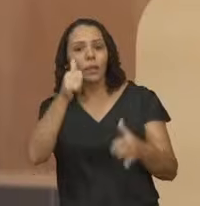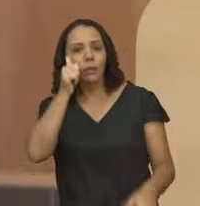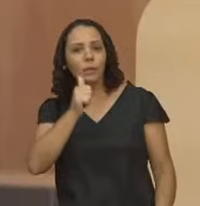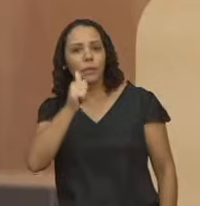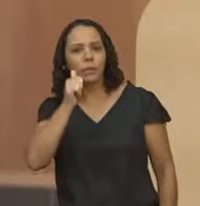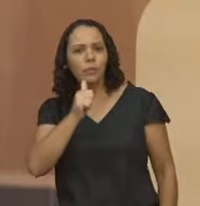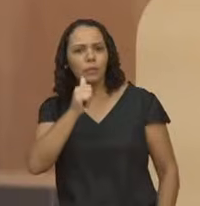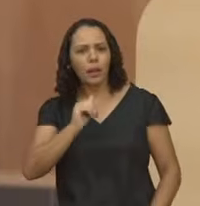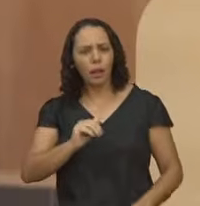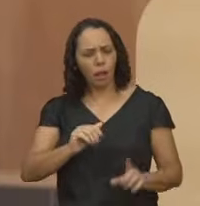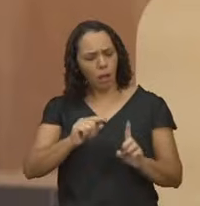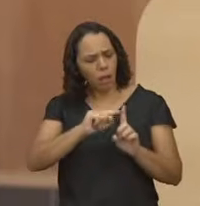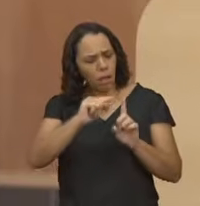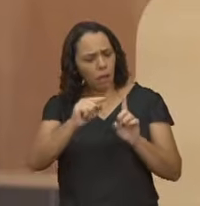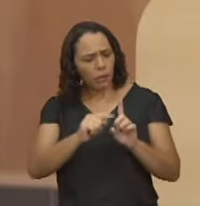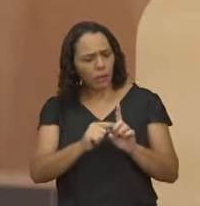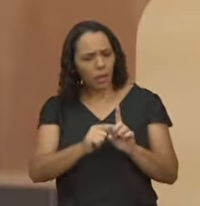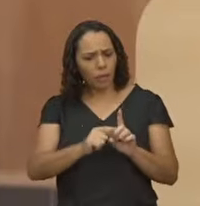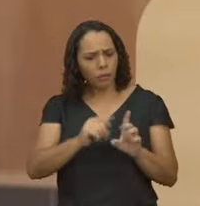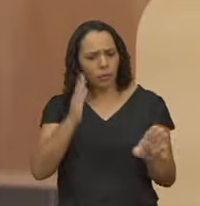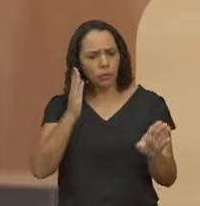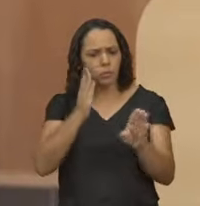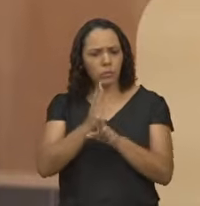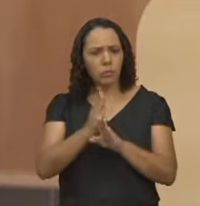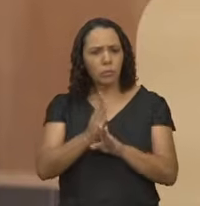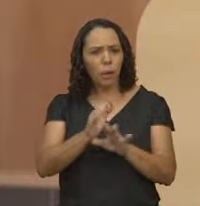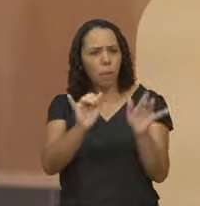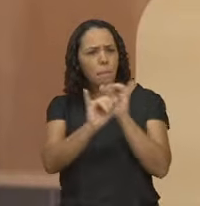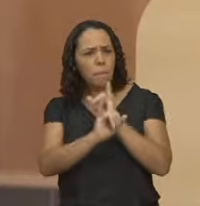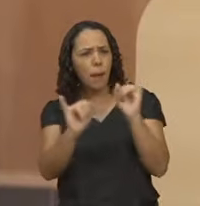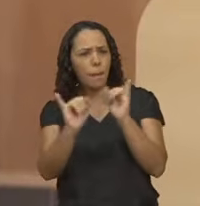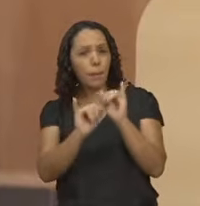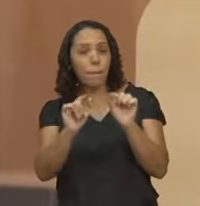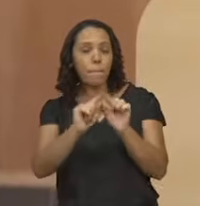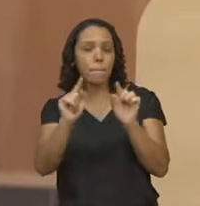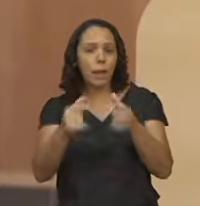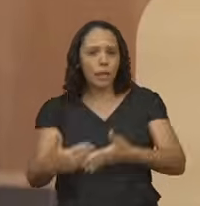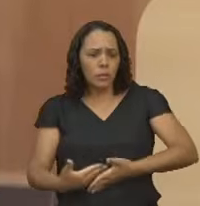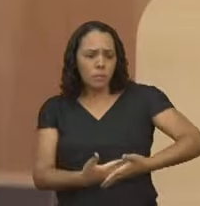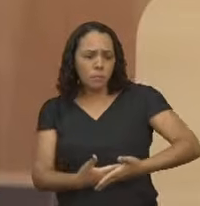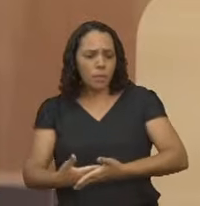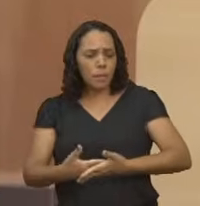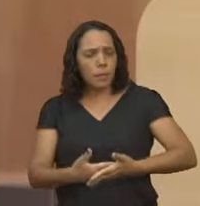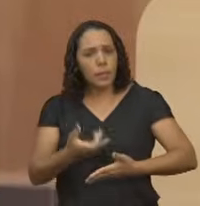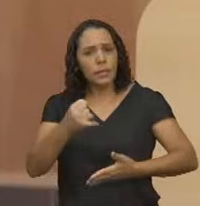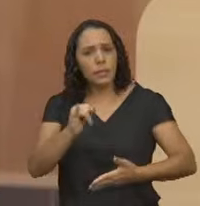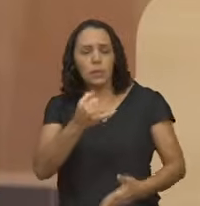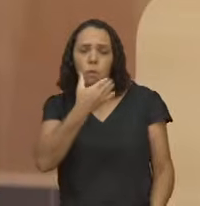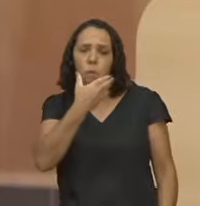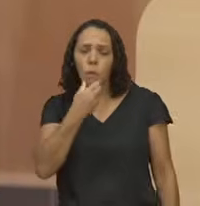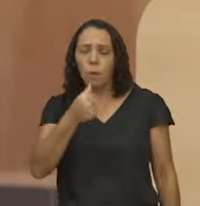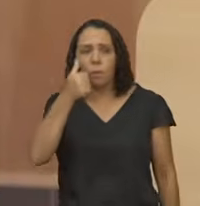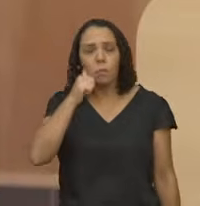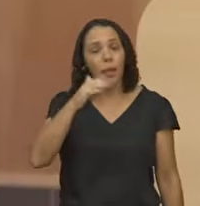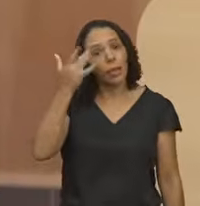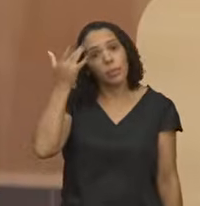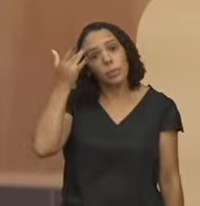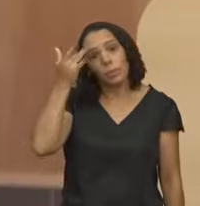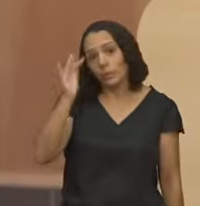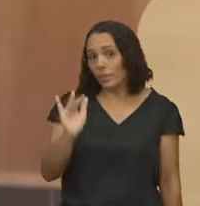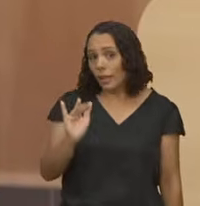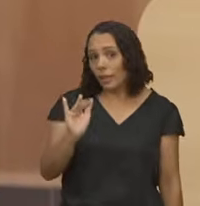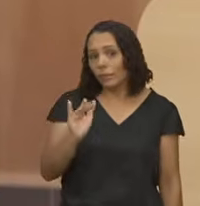essa pessoa, né? Seu temperamento, suas características, inclusive o sexo do bebê, nada disso a gente sabe no